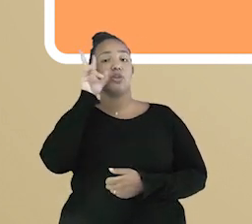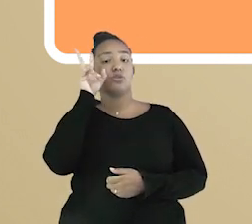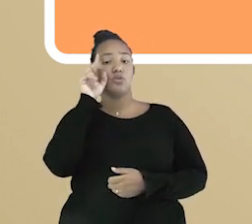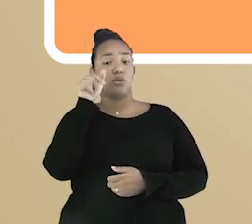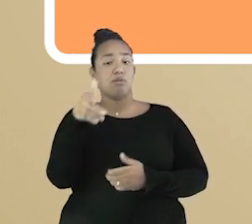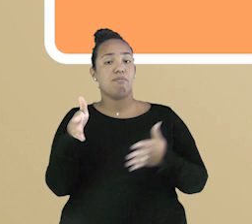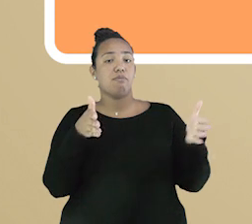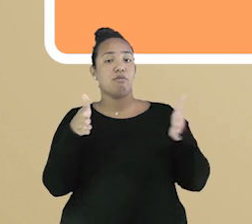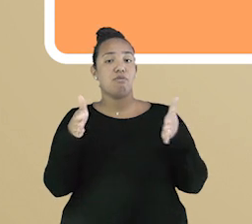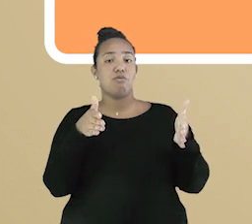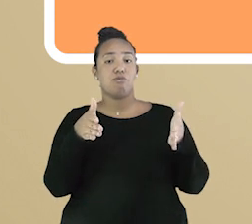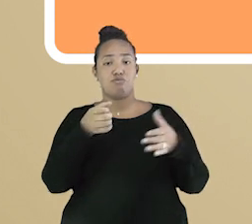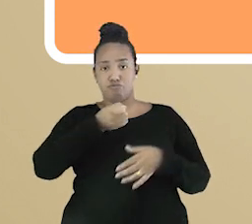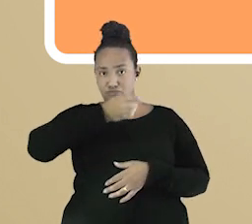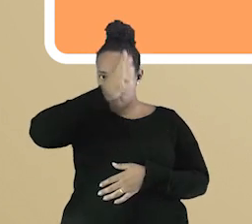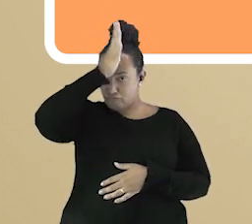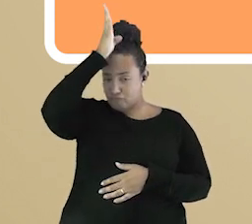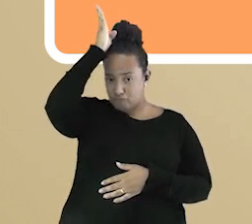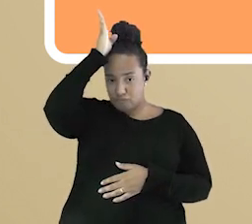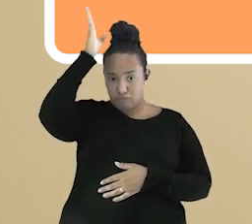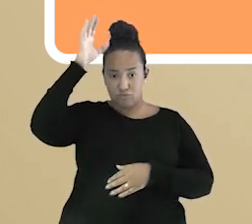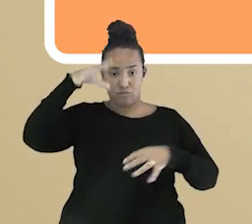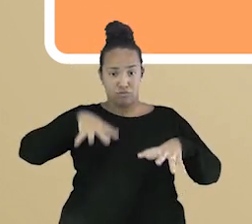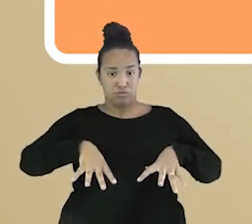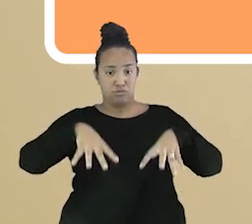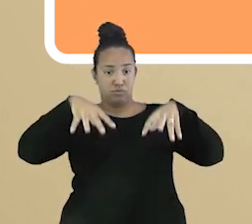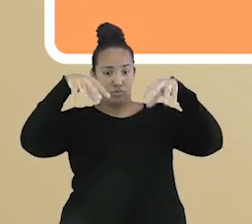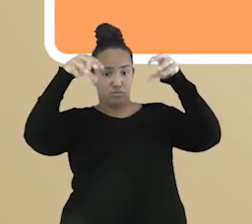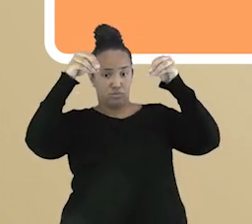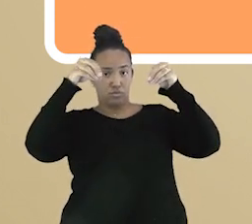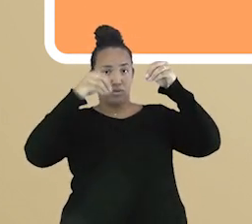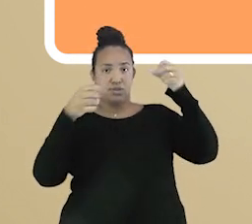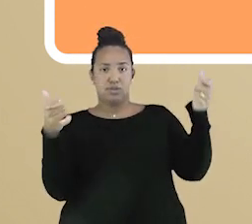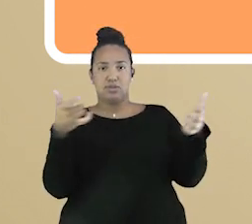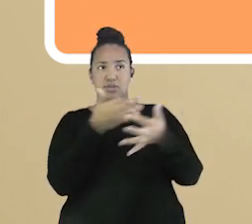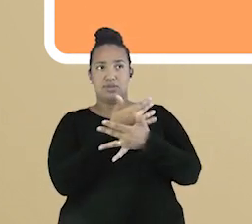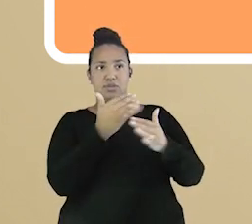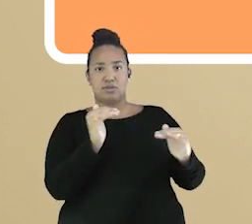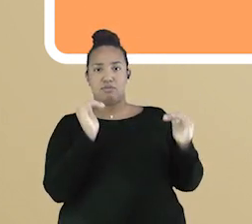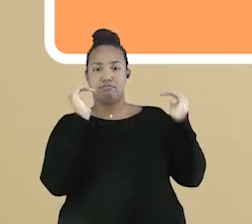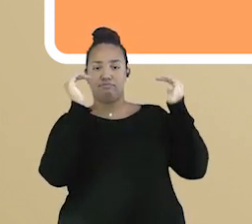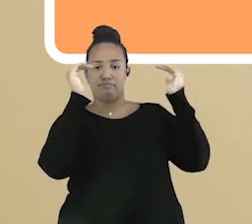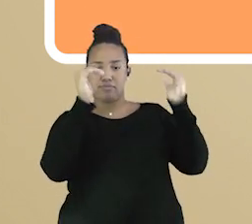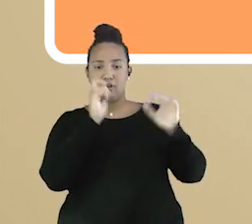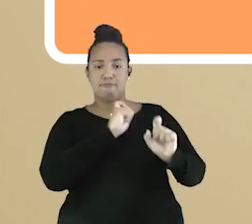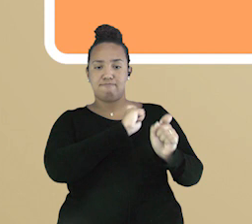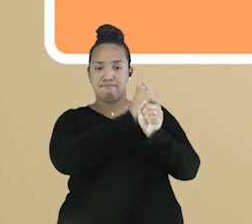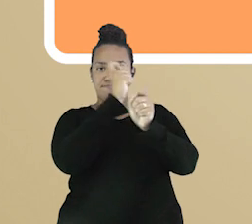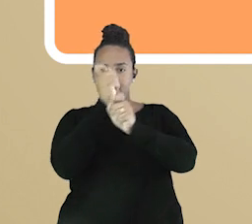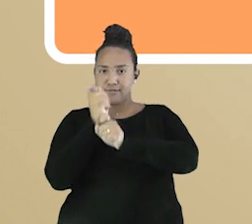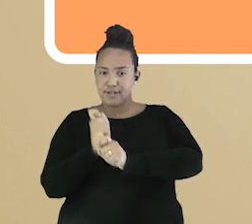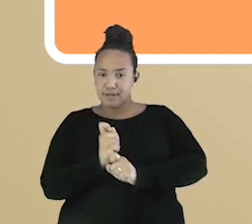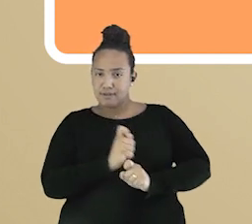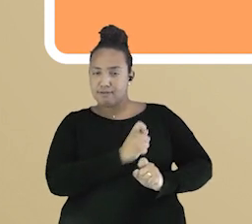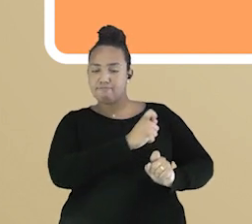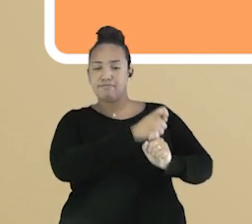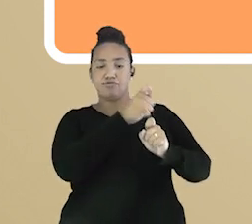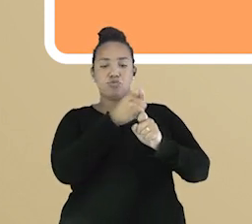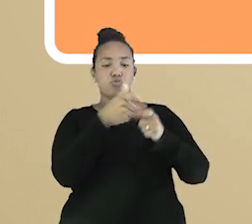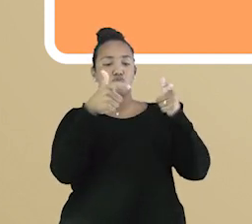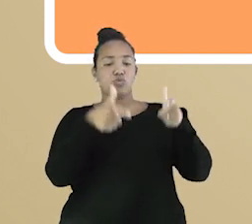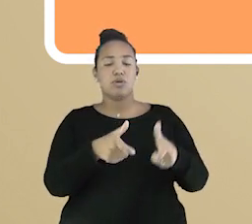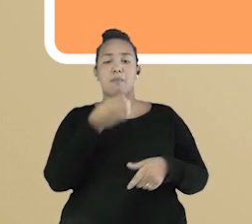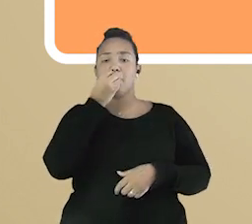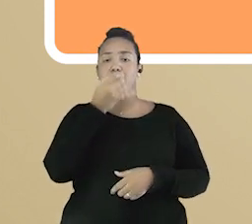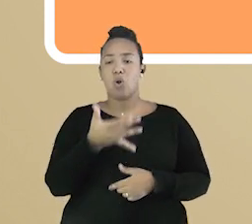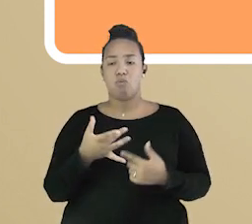do período romano, em que o castelo, que fica no topo da cidade, foi construído aí num ponto estratégico